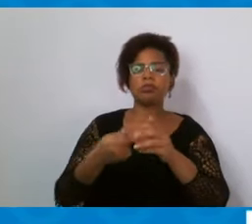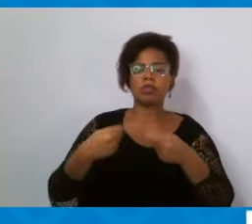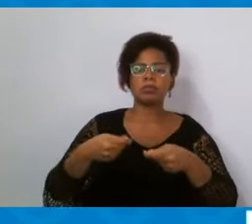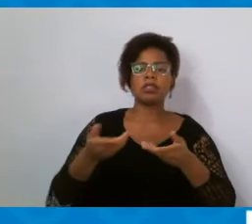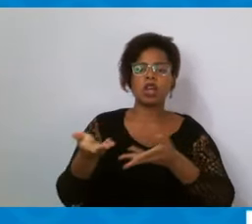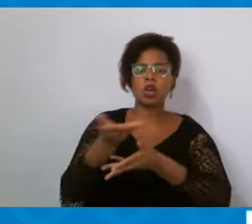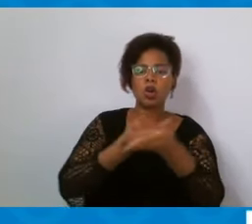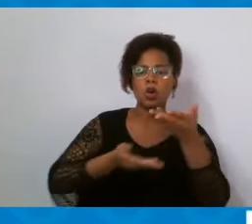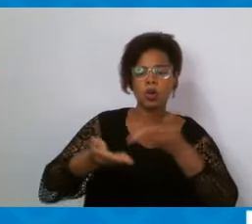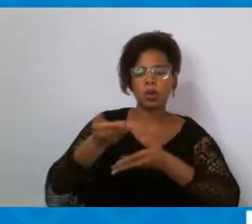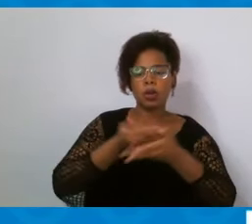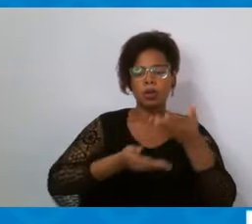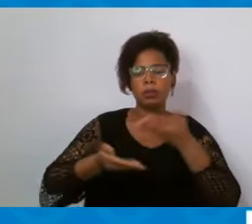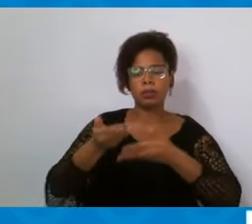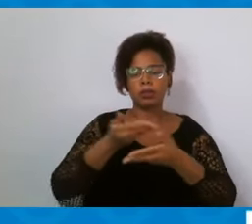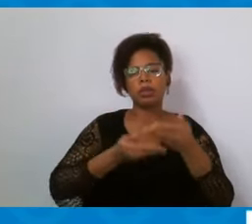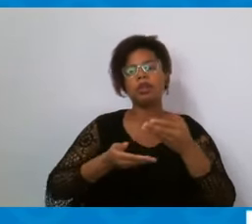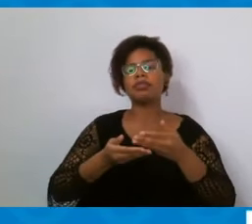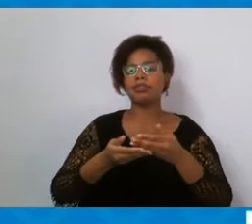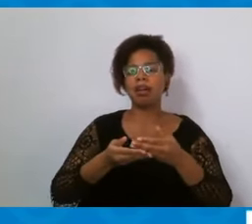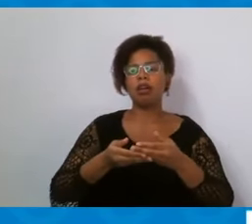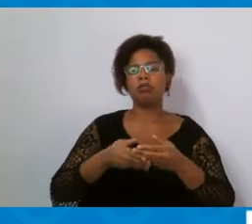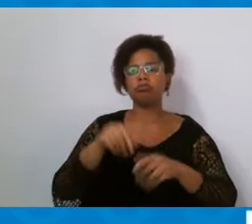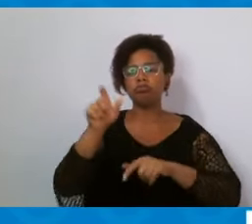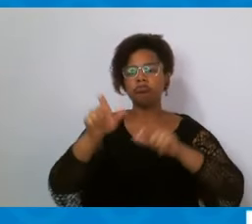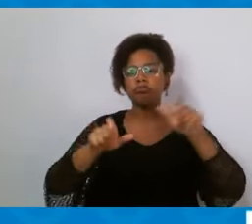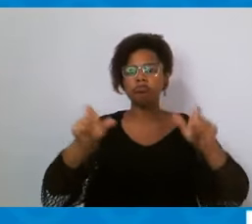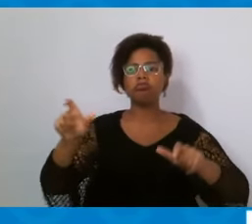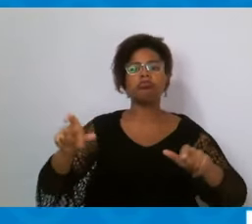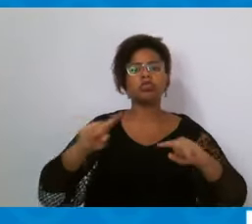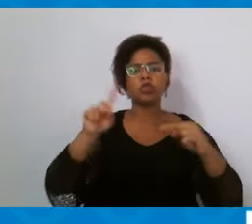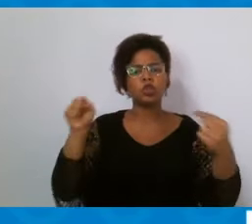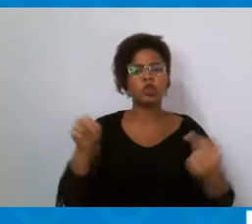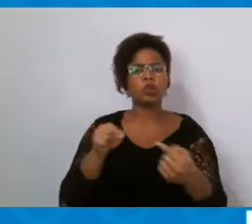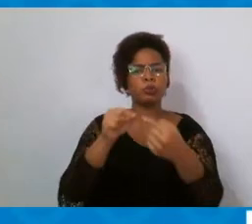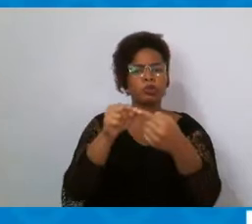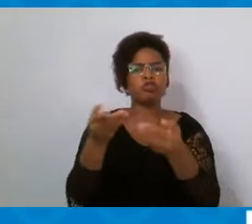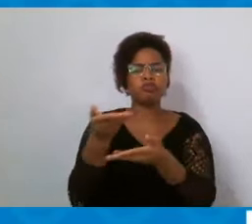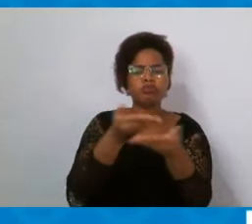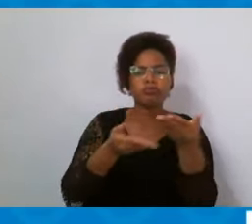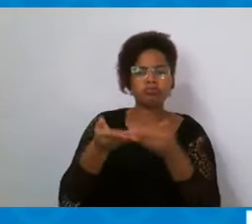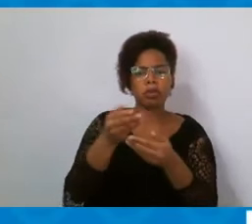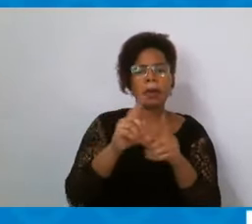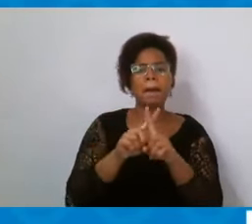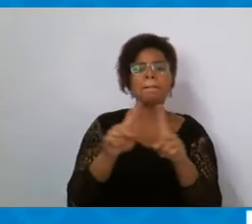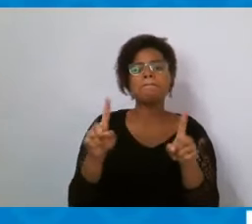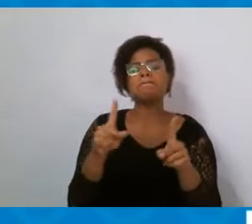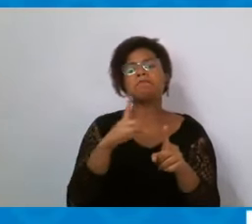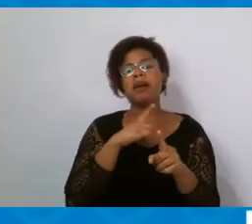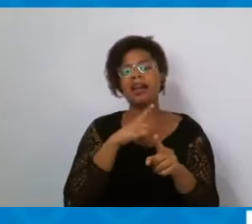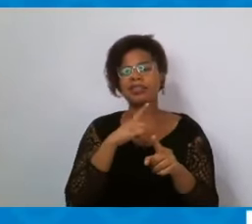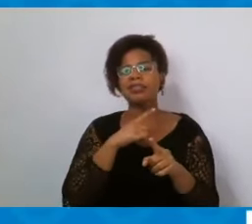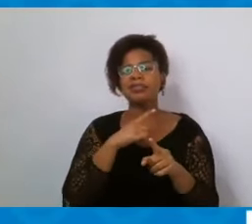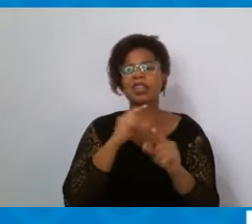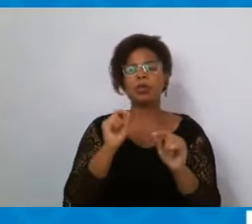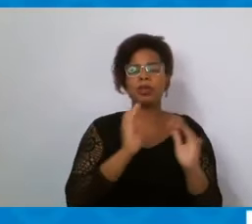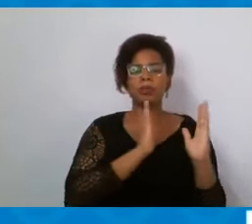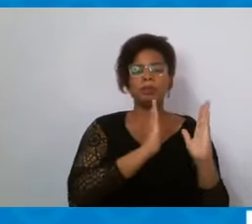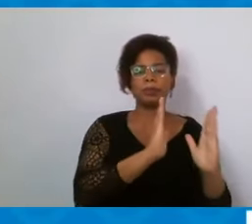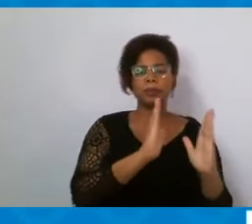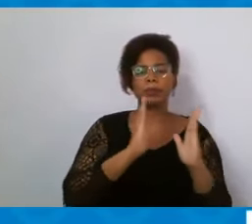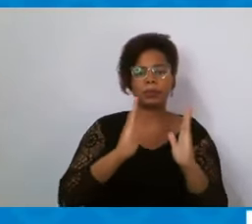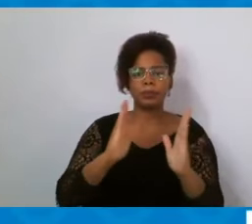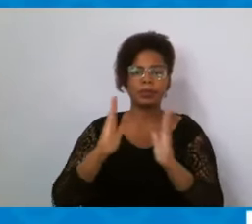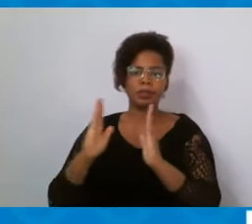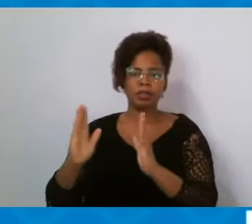não estruturadas de resolução de problemas. Eu não posso ter procedimentos muito fixos, eu posso ter um método, mas se eu tiver só procedimentos fixos, eu